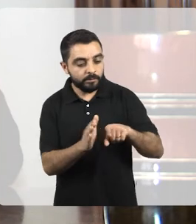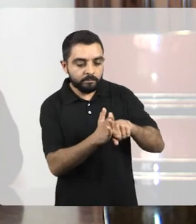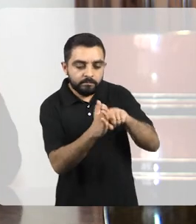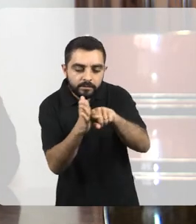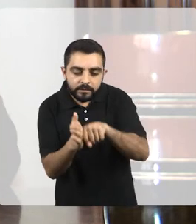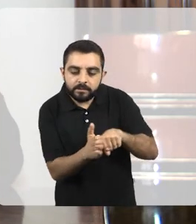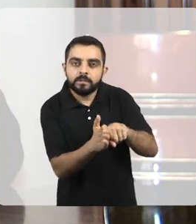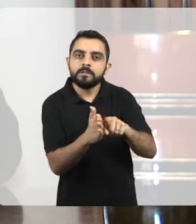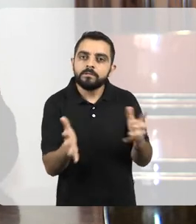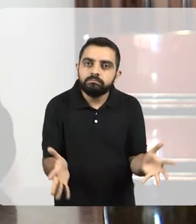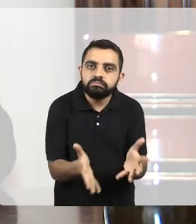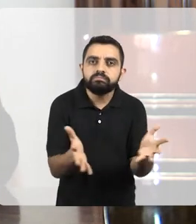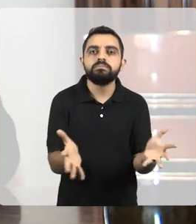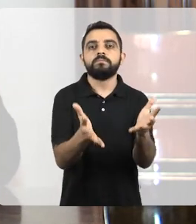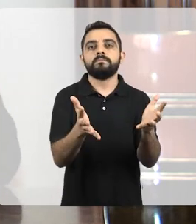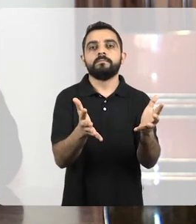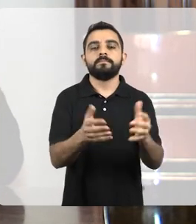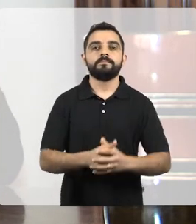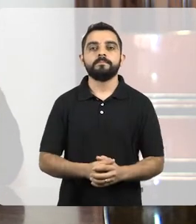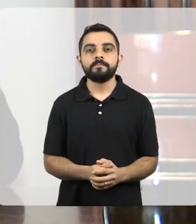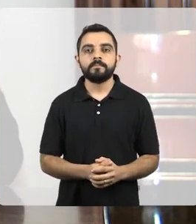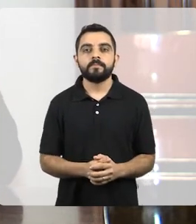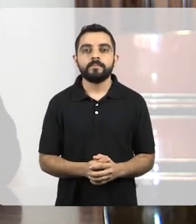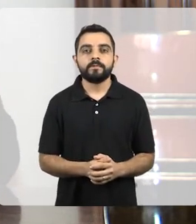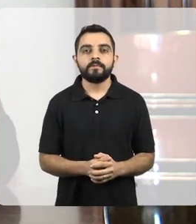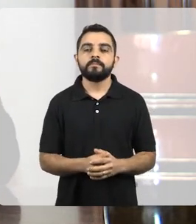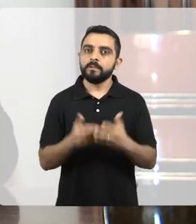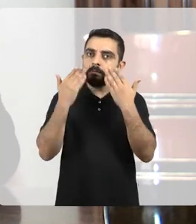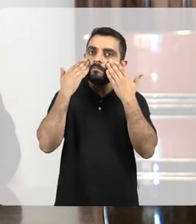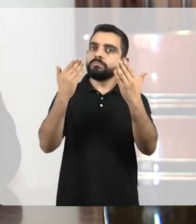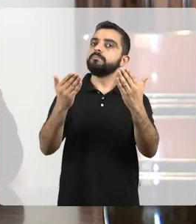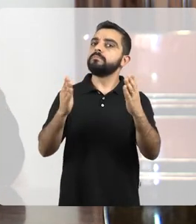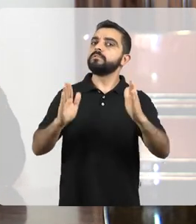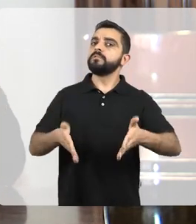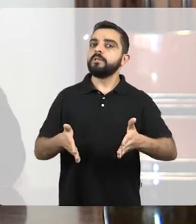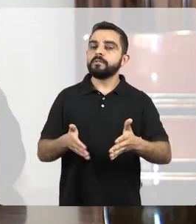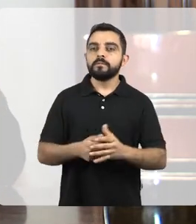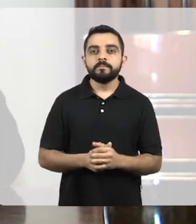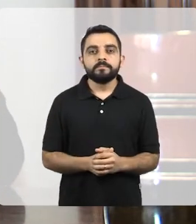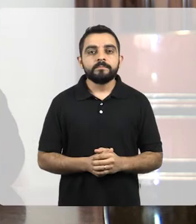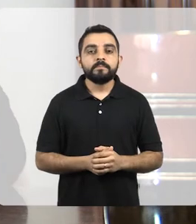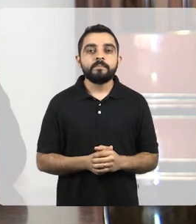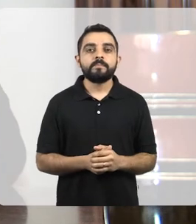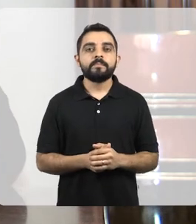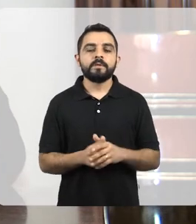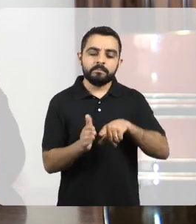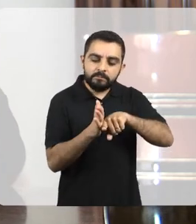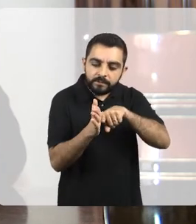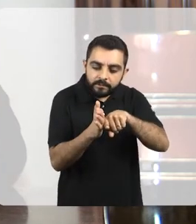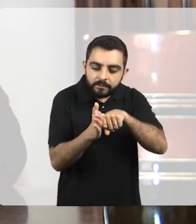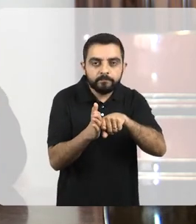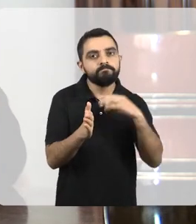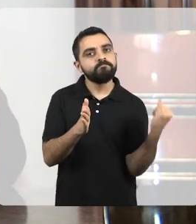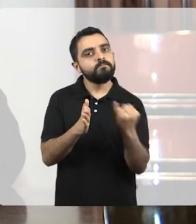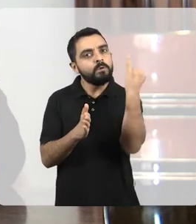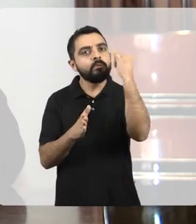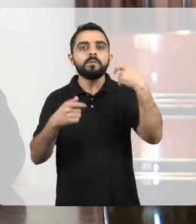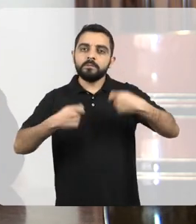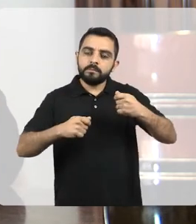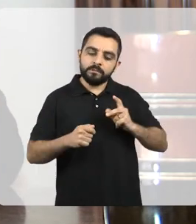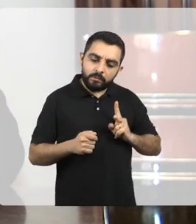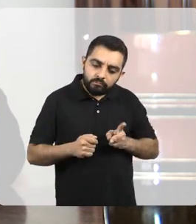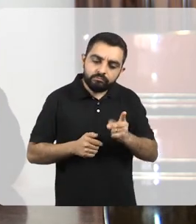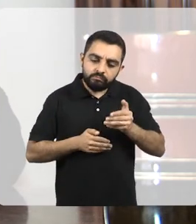investimento e portanto do fomento à pesquisa também não é segredo para ninguém e finalmente que as atividades de pesquisa